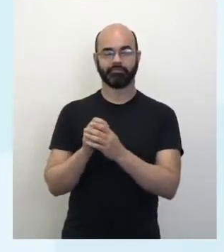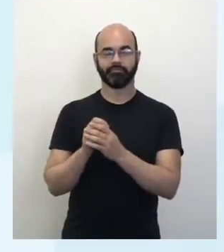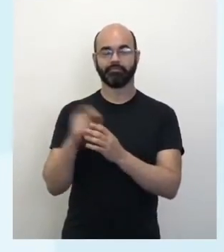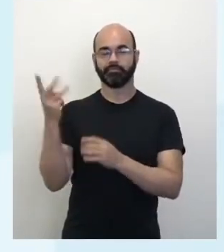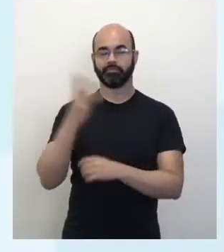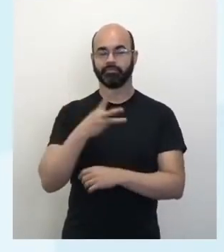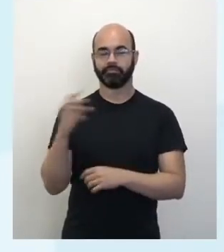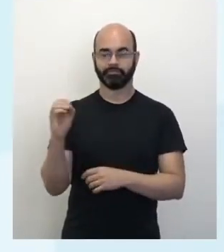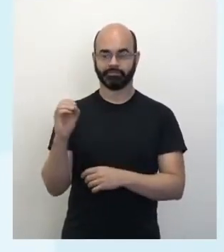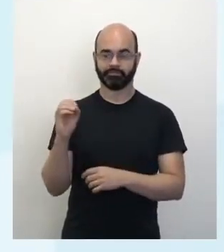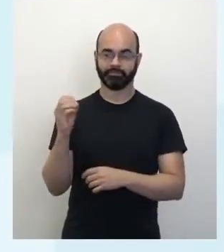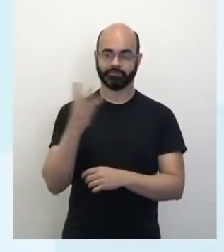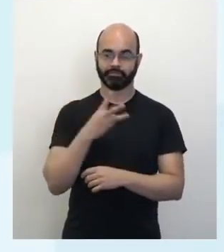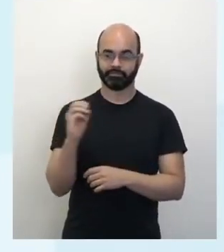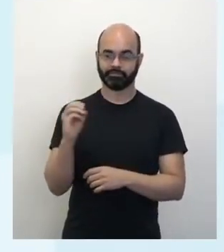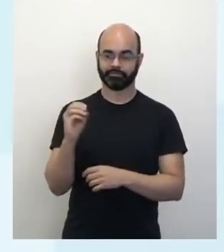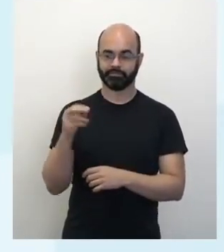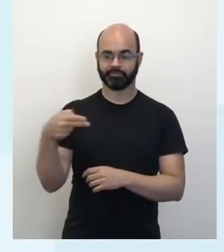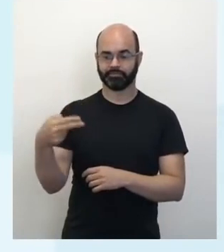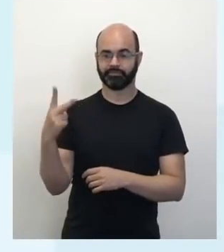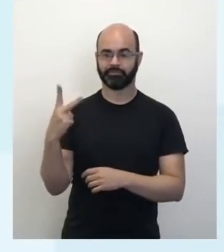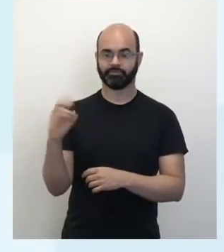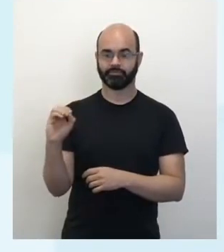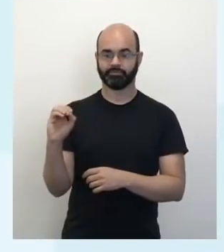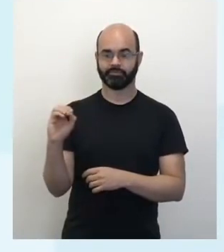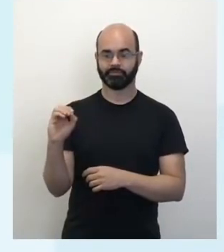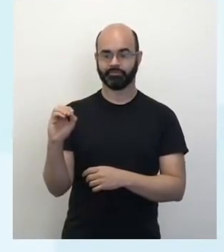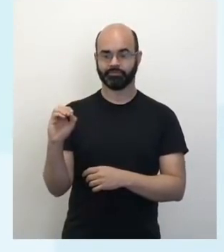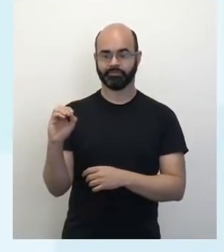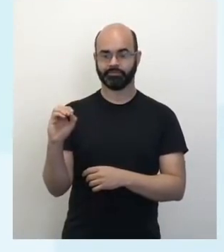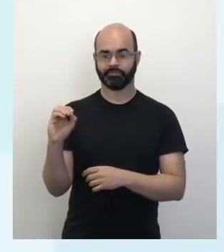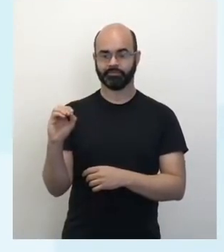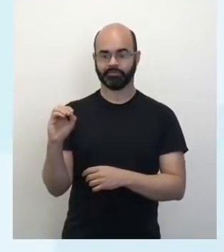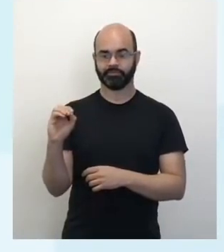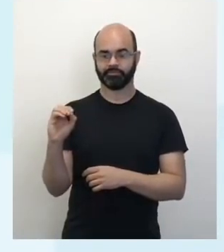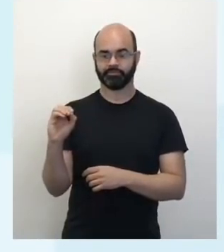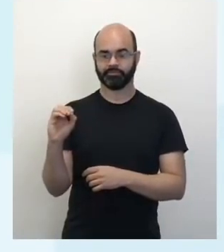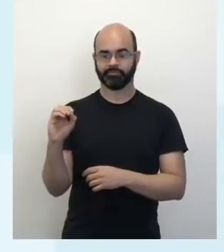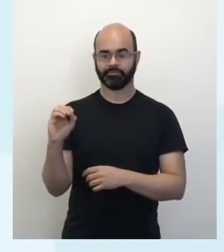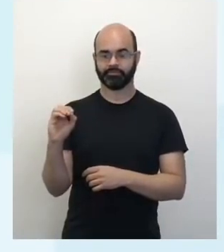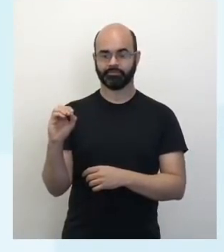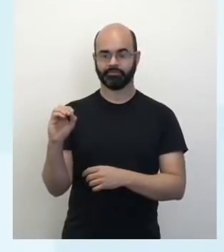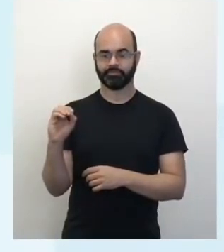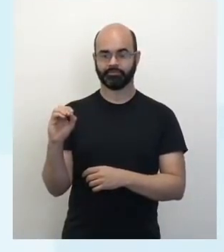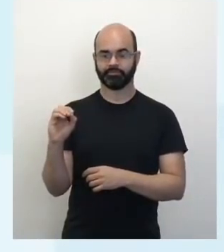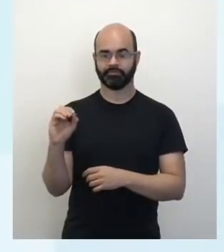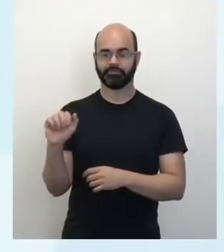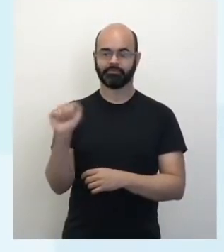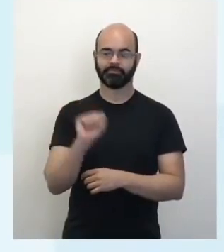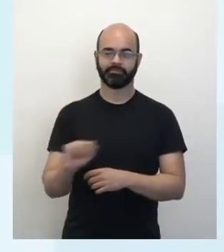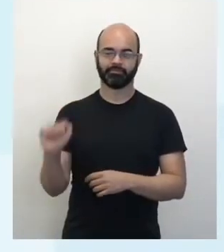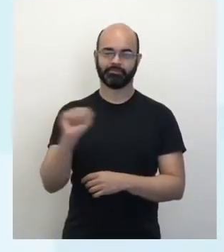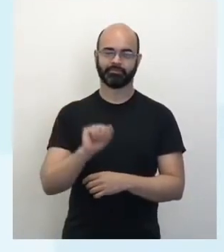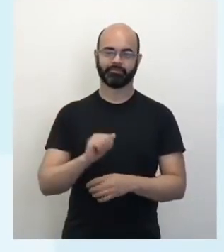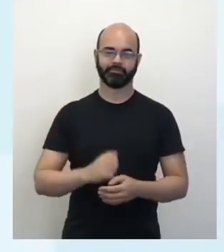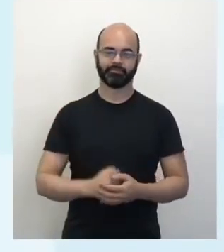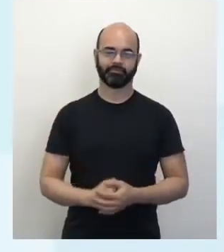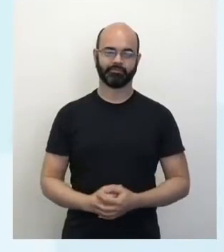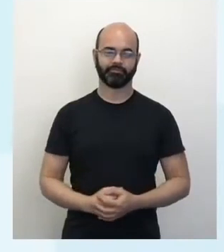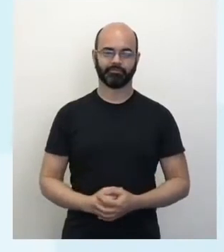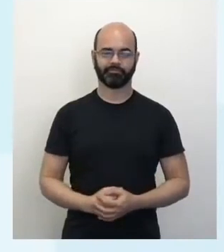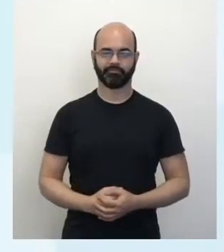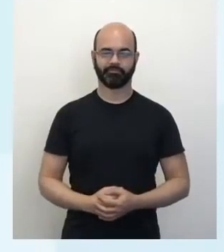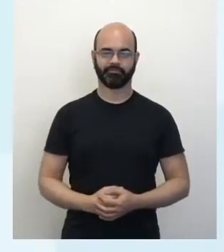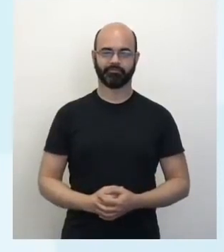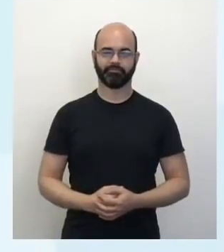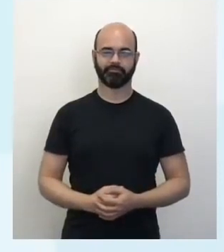300, aqui são 20, né? Opa, deixa eu escrever bonitinho. Deixa eu só apagar aqui. Para